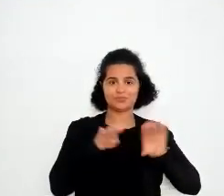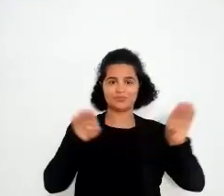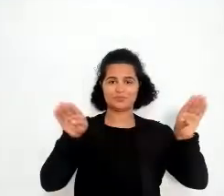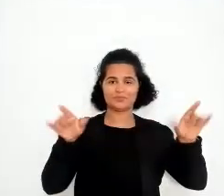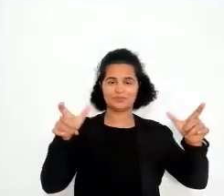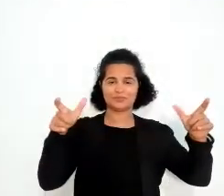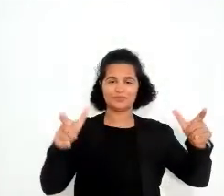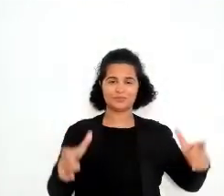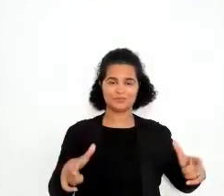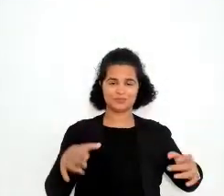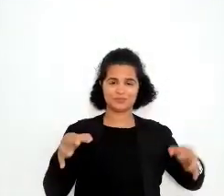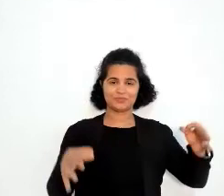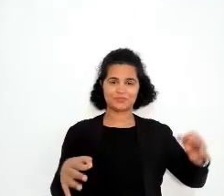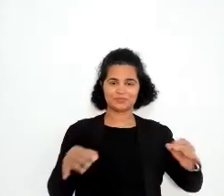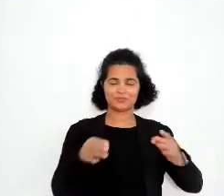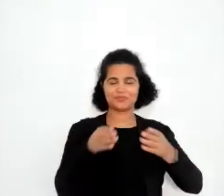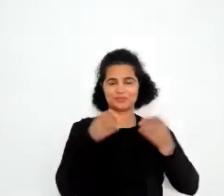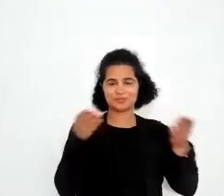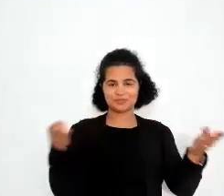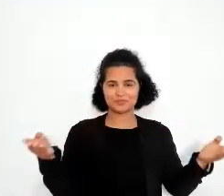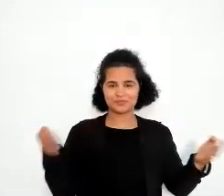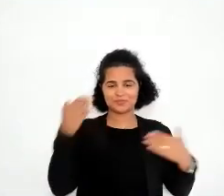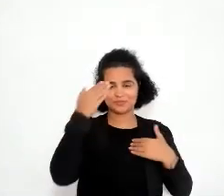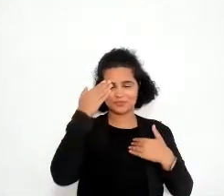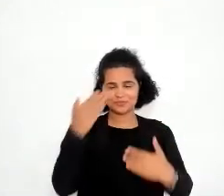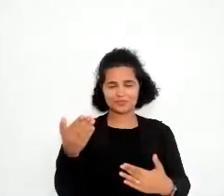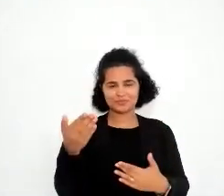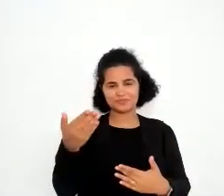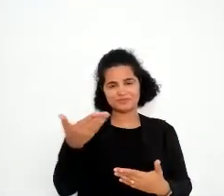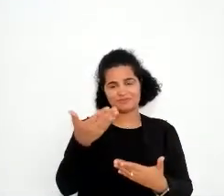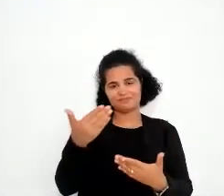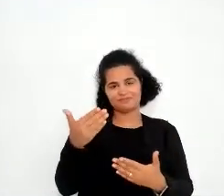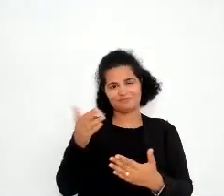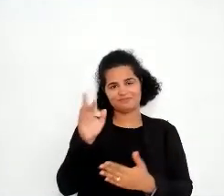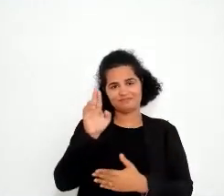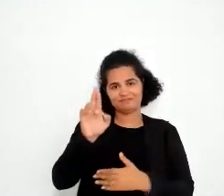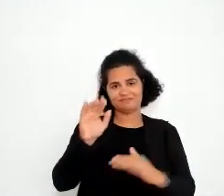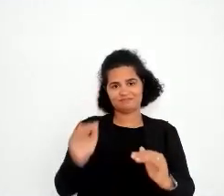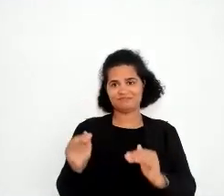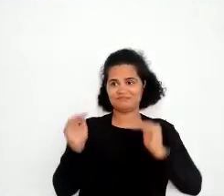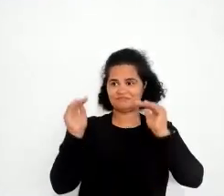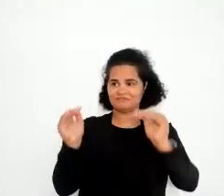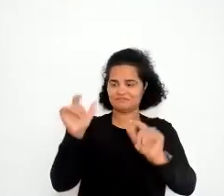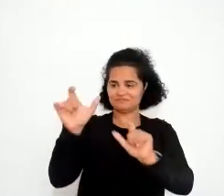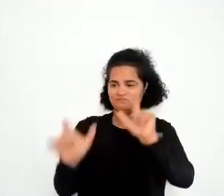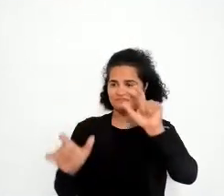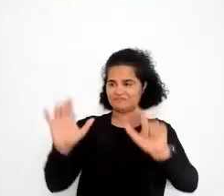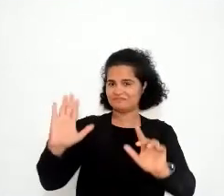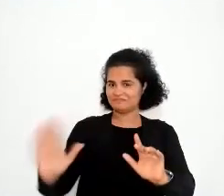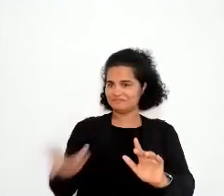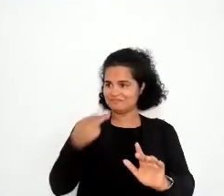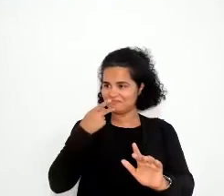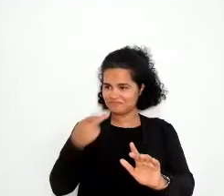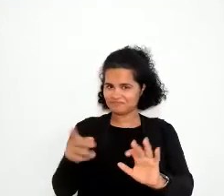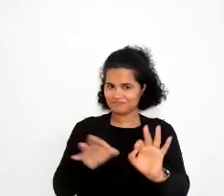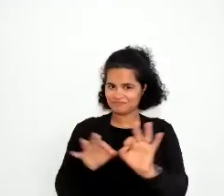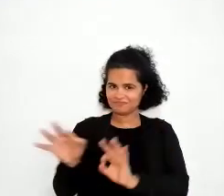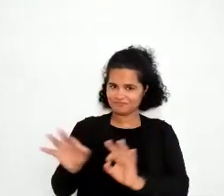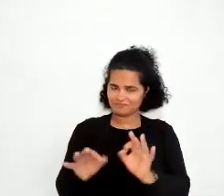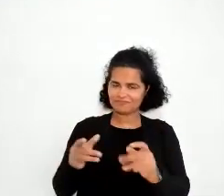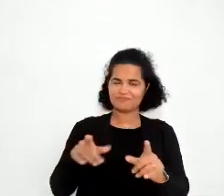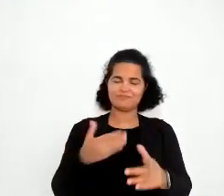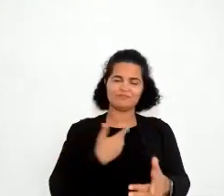agradeço a presença das autoridades já nominadas pelo cerimonial, colegas